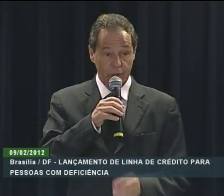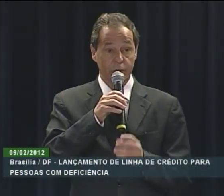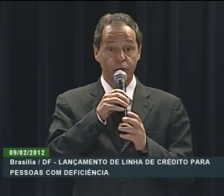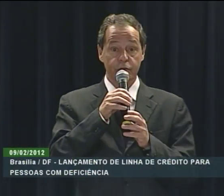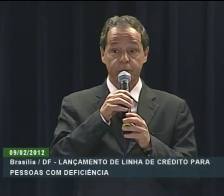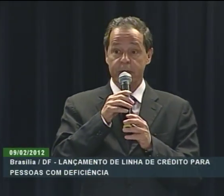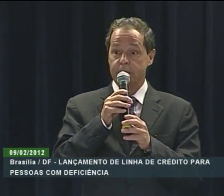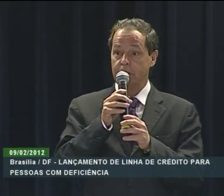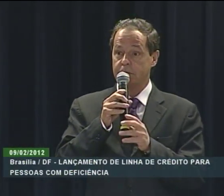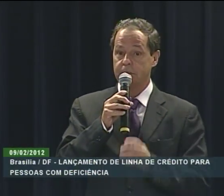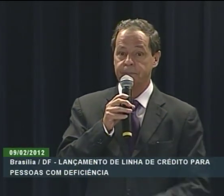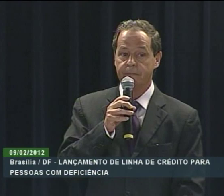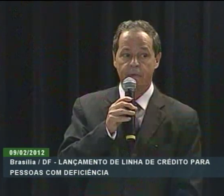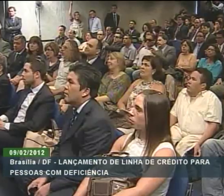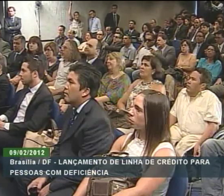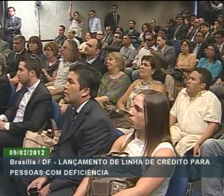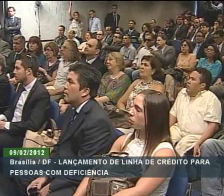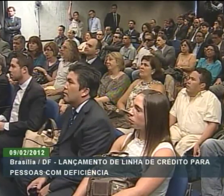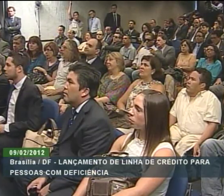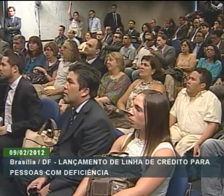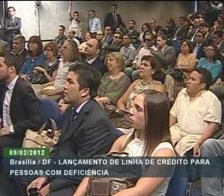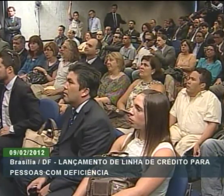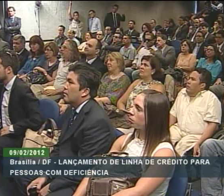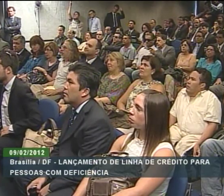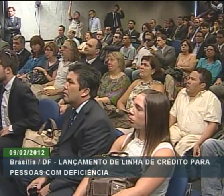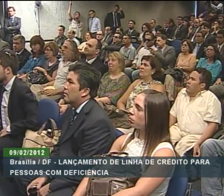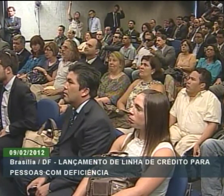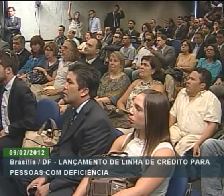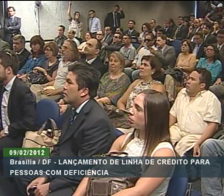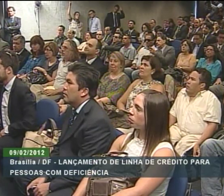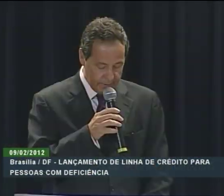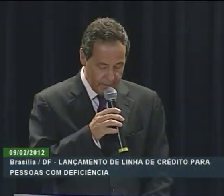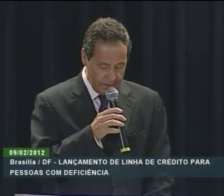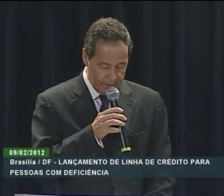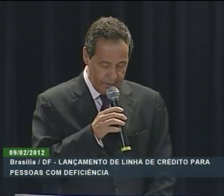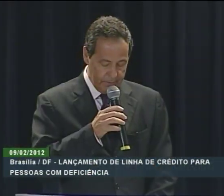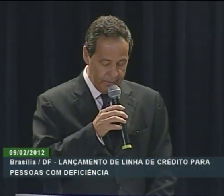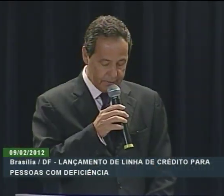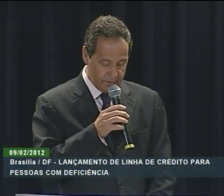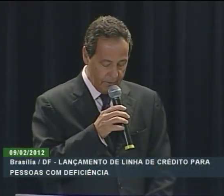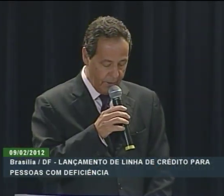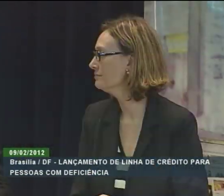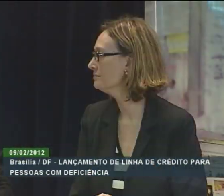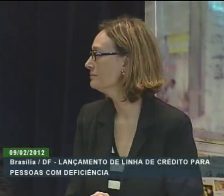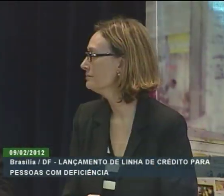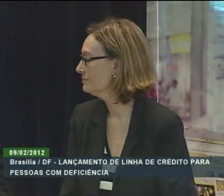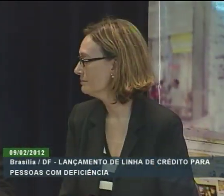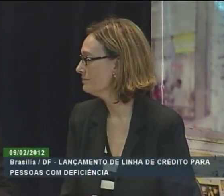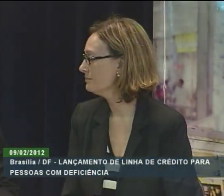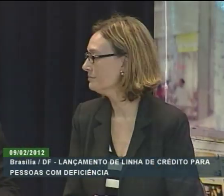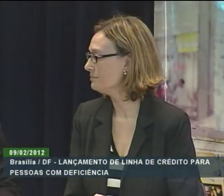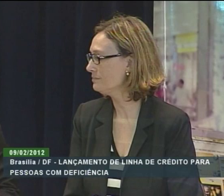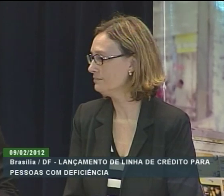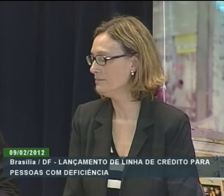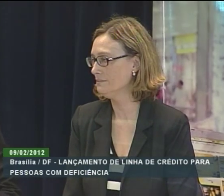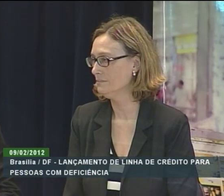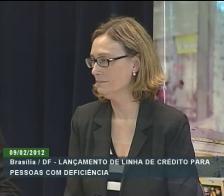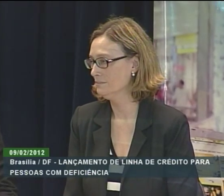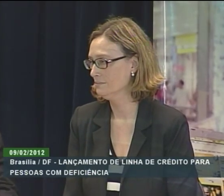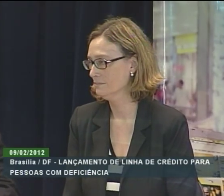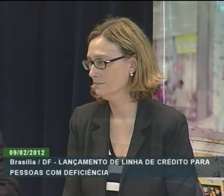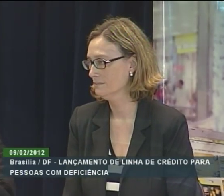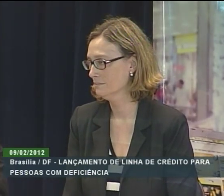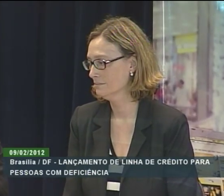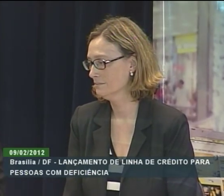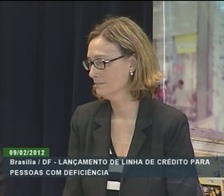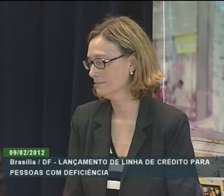Bom dia a todos os presentes. Eu quero inicialmente cumprimentar aqui a ministra Maria do Rosário, da Secretaria